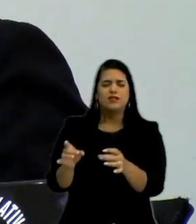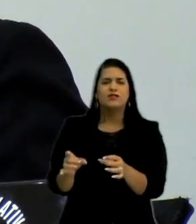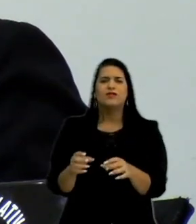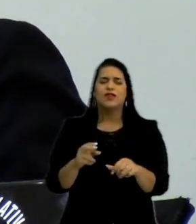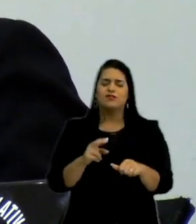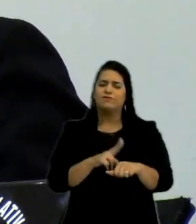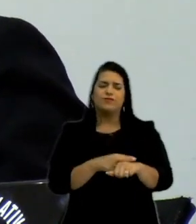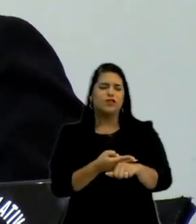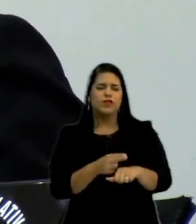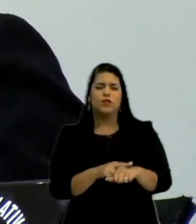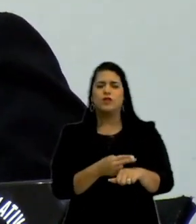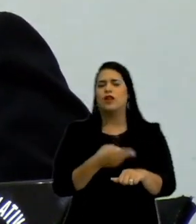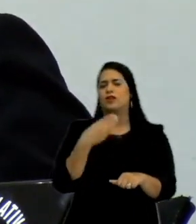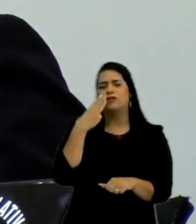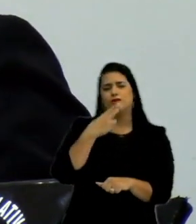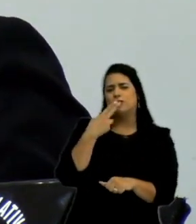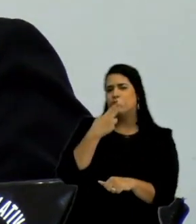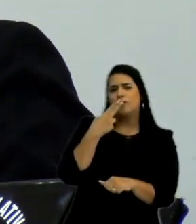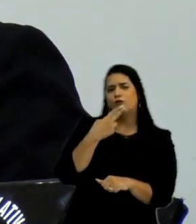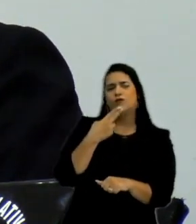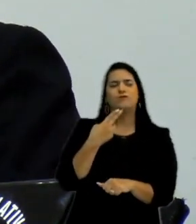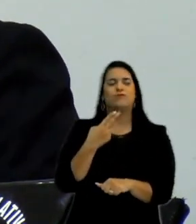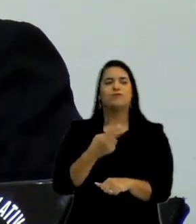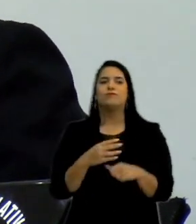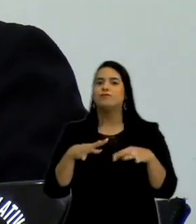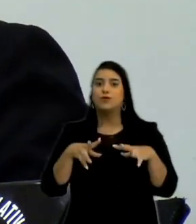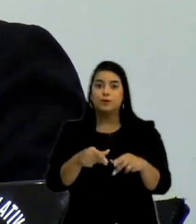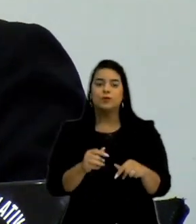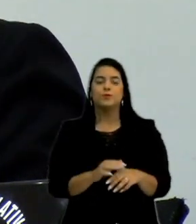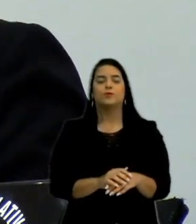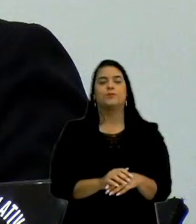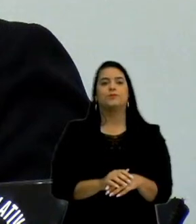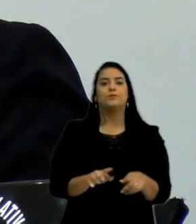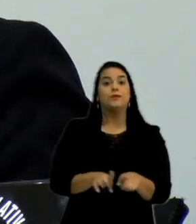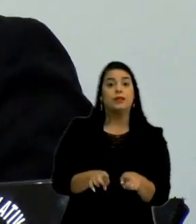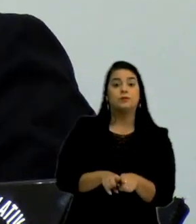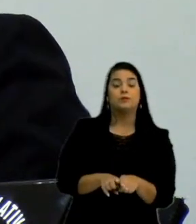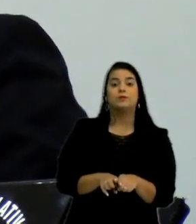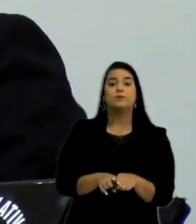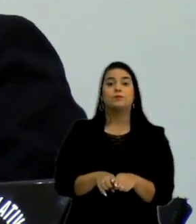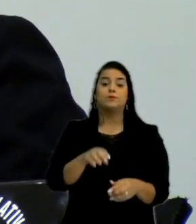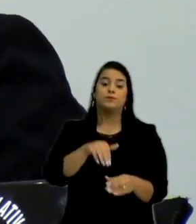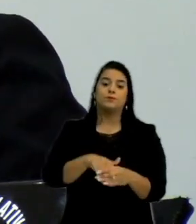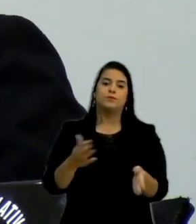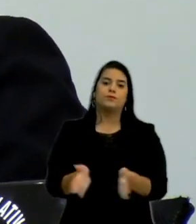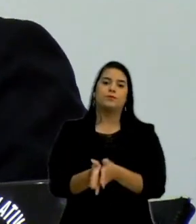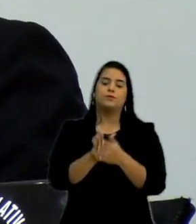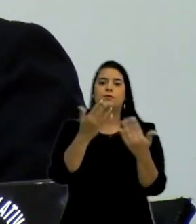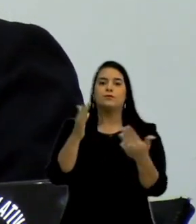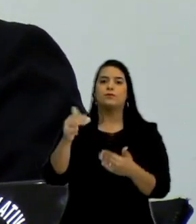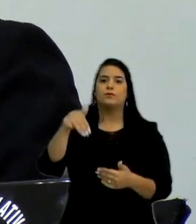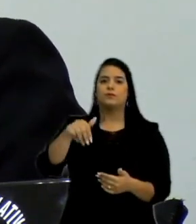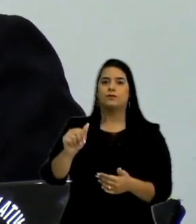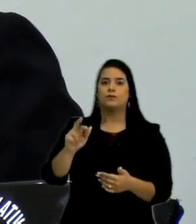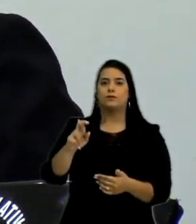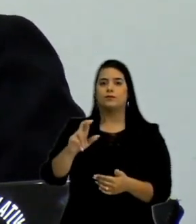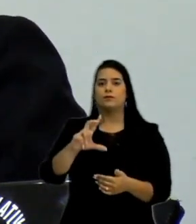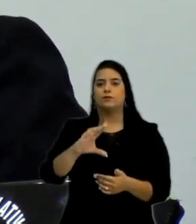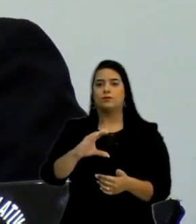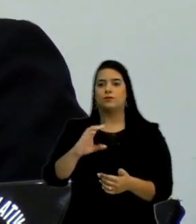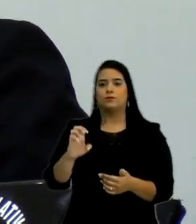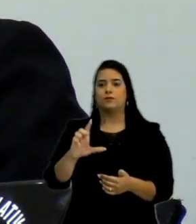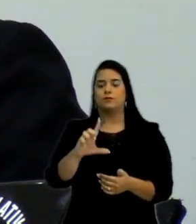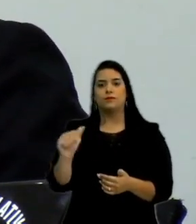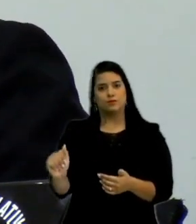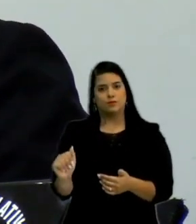Parabenizar aqui, colocar um voto de congratulação, de felicitação para Marcela Almeida,